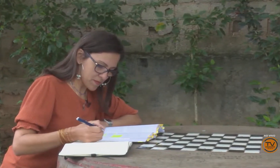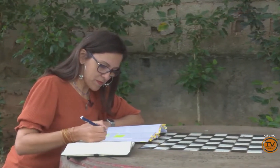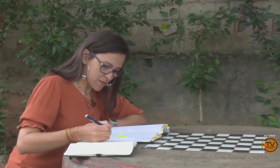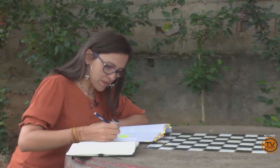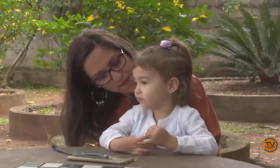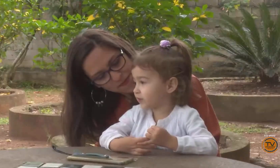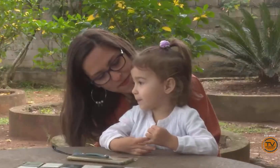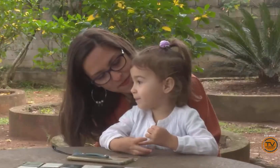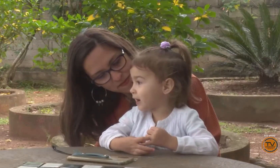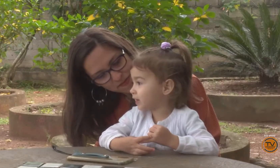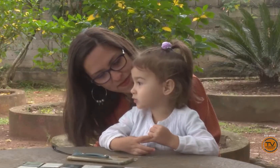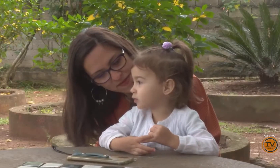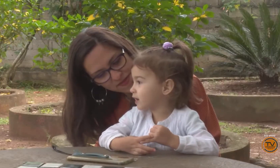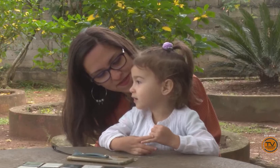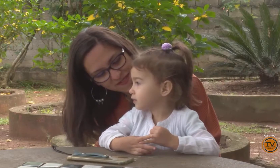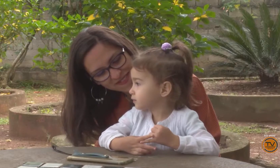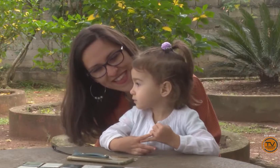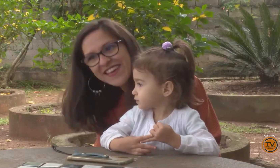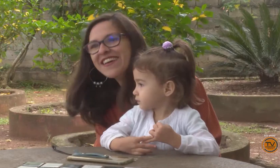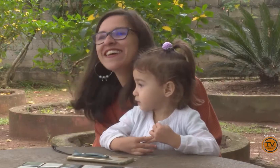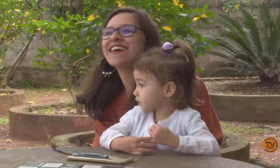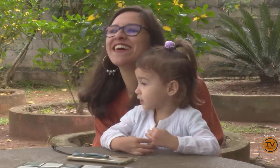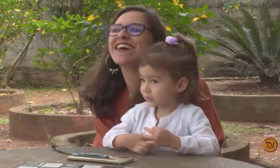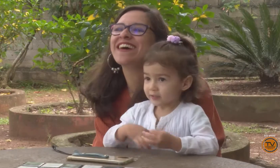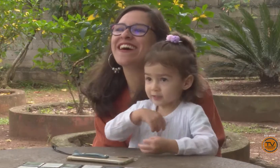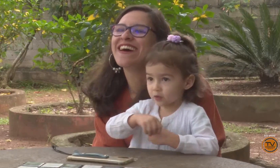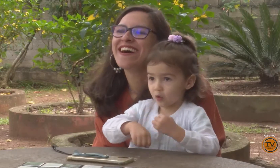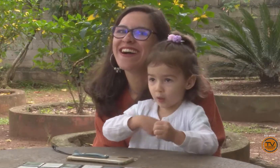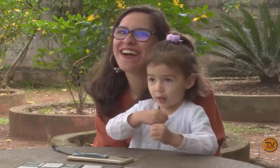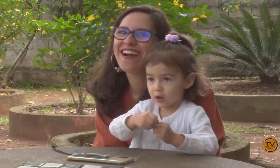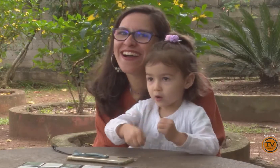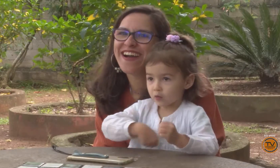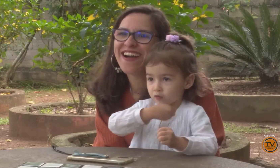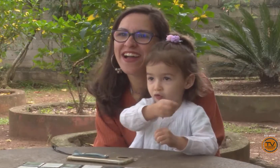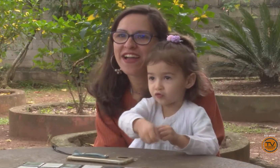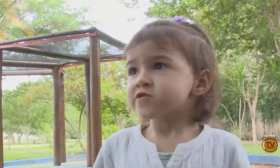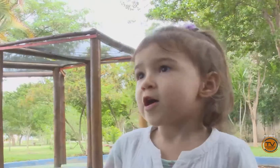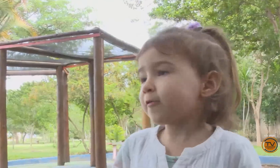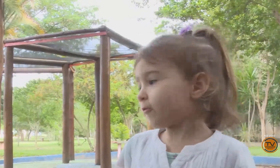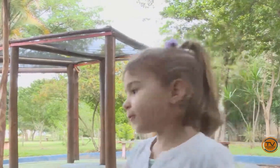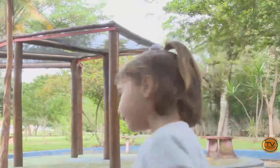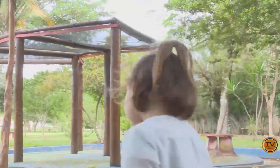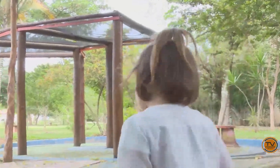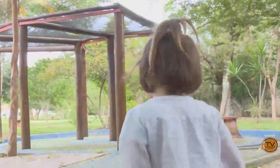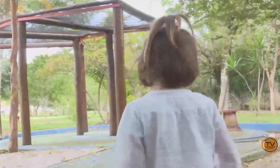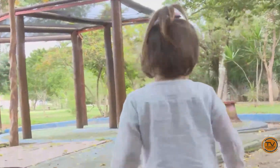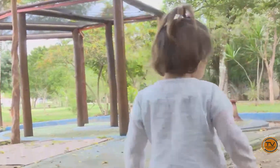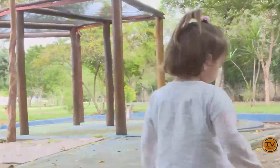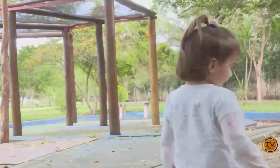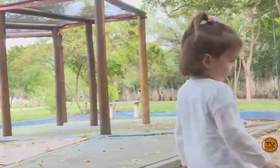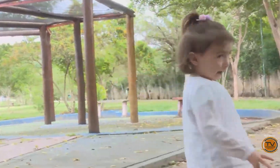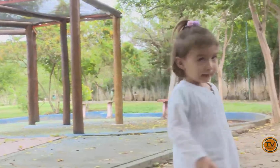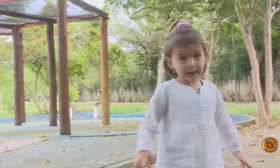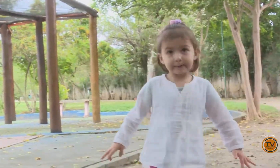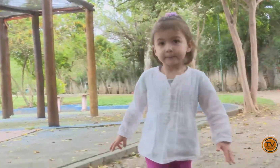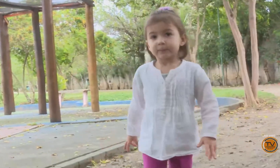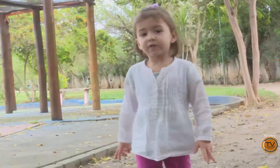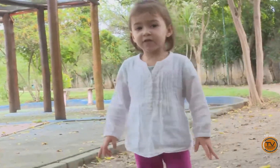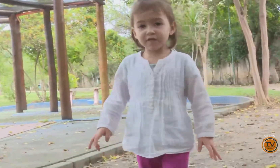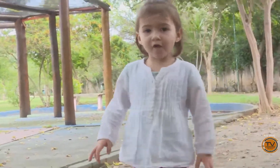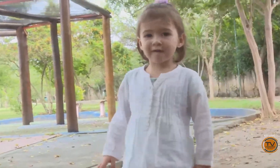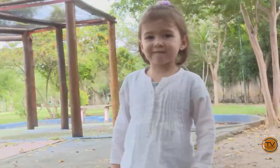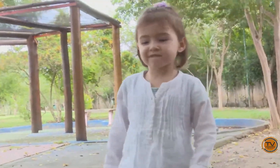educação especial. Porém, a chegada da Clarice despertou novas possibilidades. Criar no dia a dia sua filha